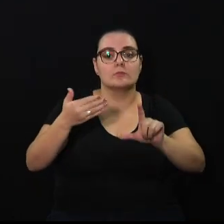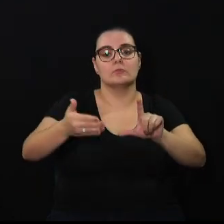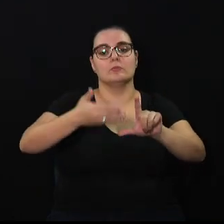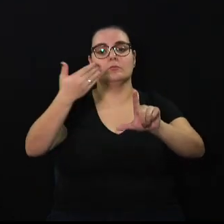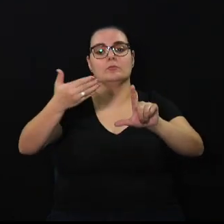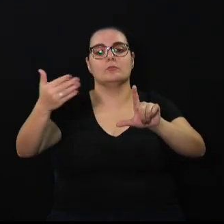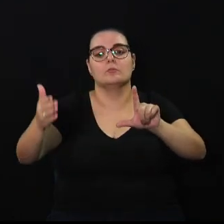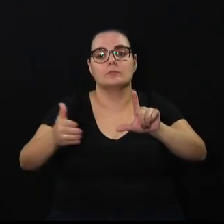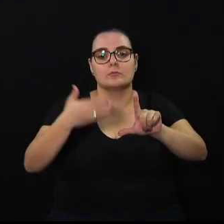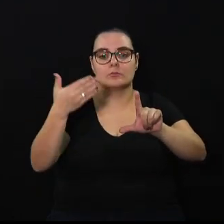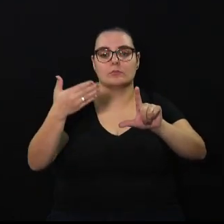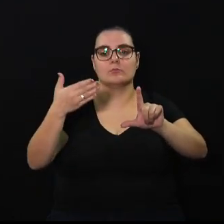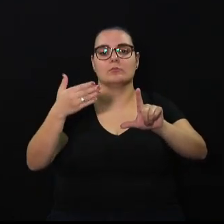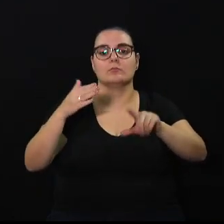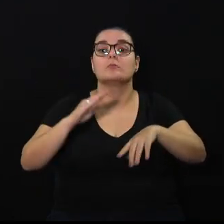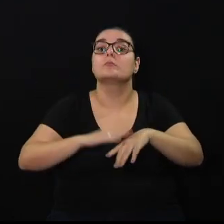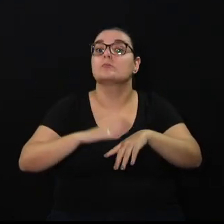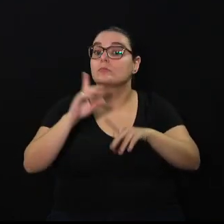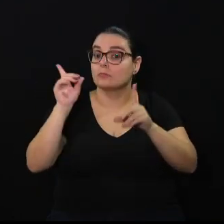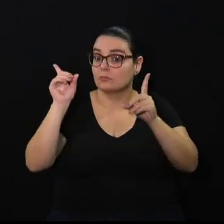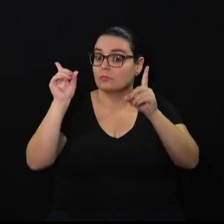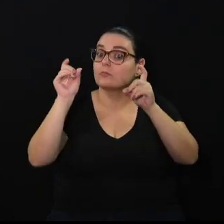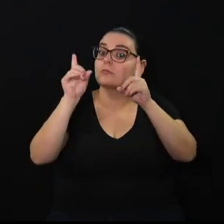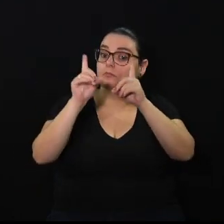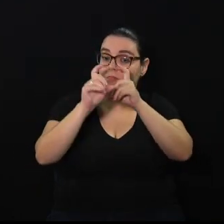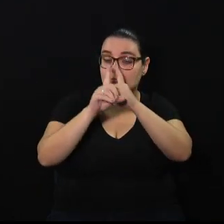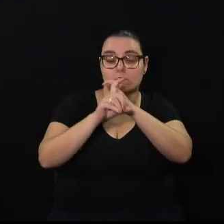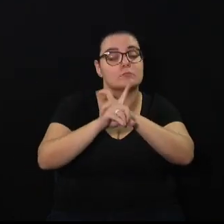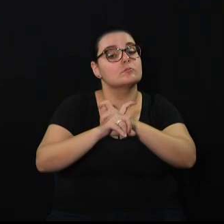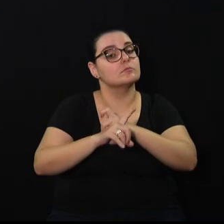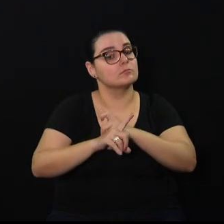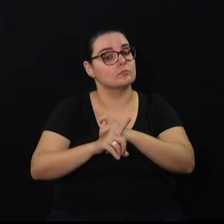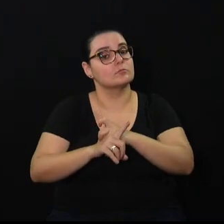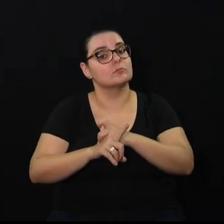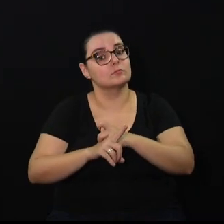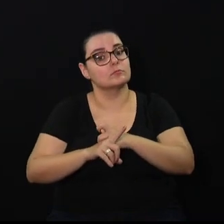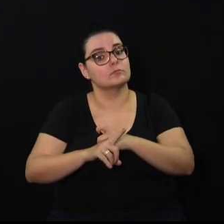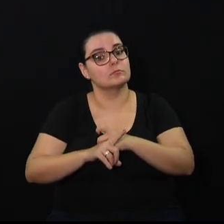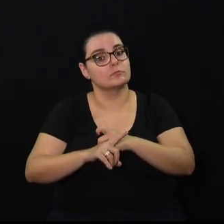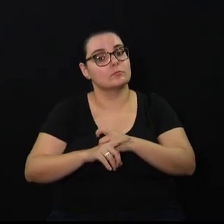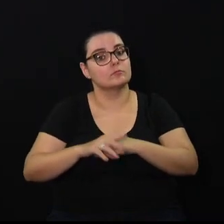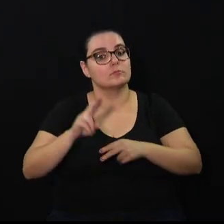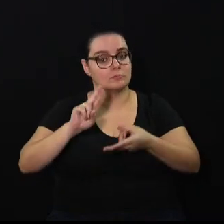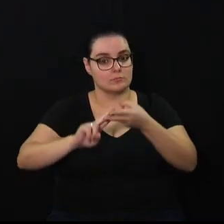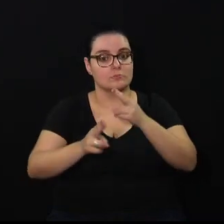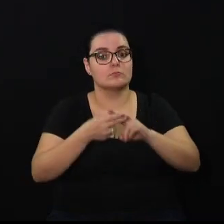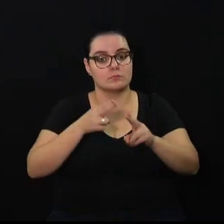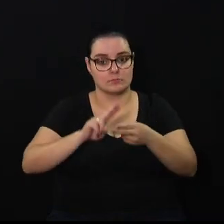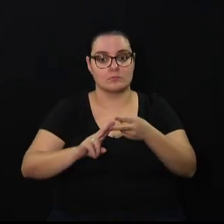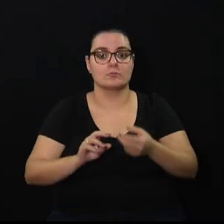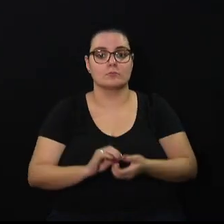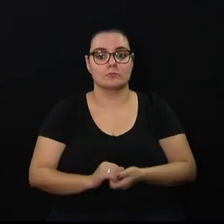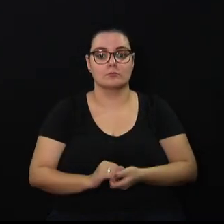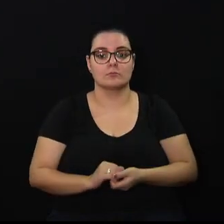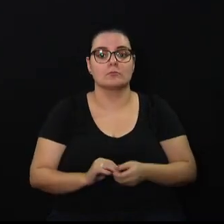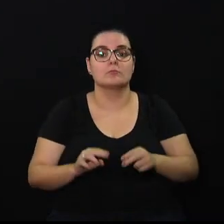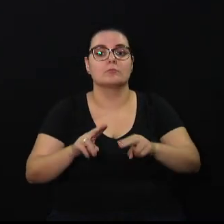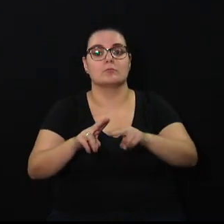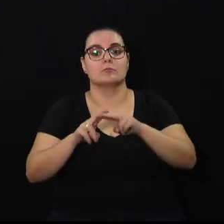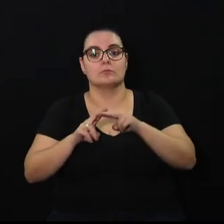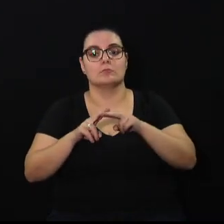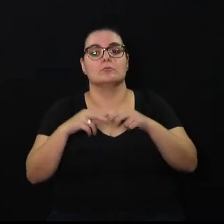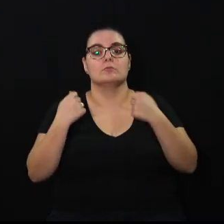e vai ficando um pouco mais complexa essa essas habilidades é por isso que a gente lá atrás